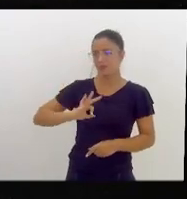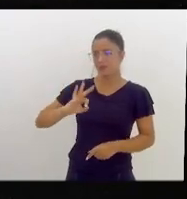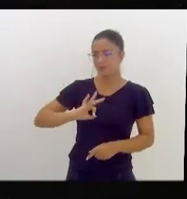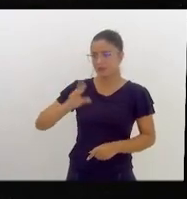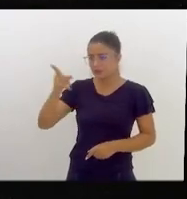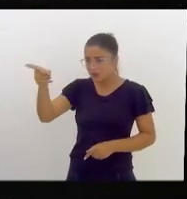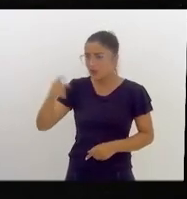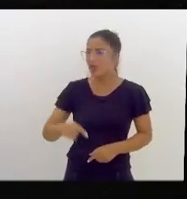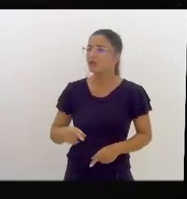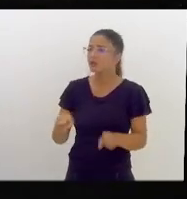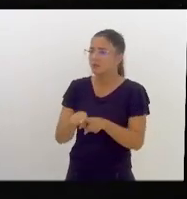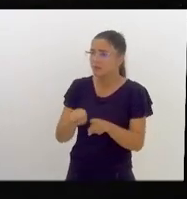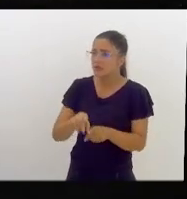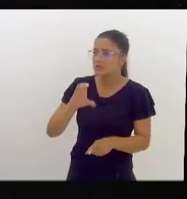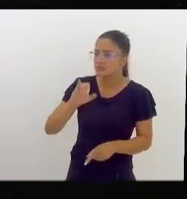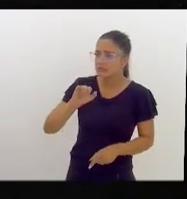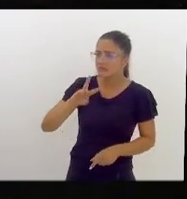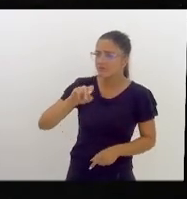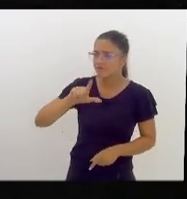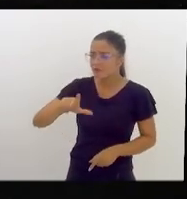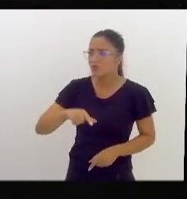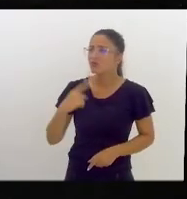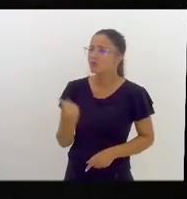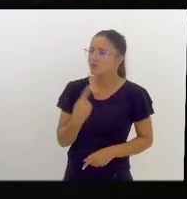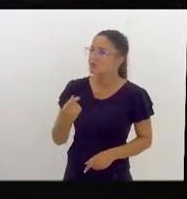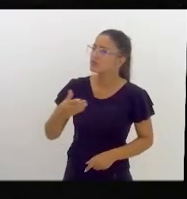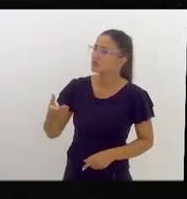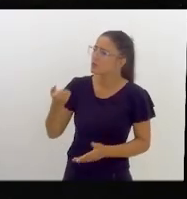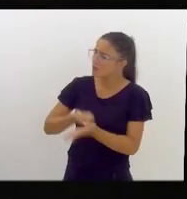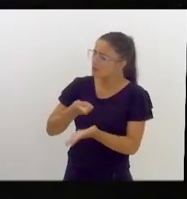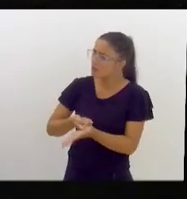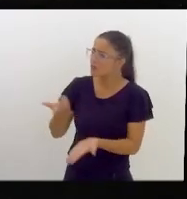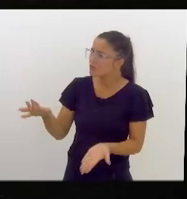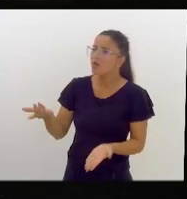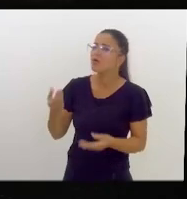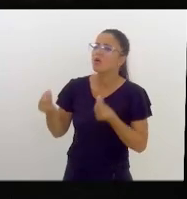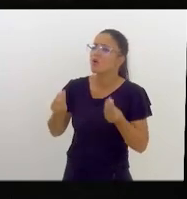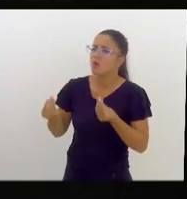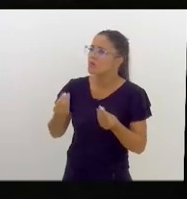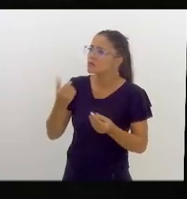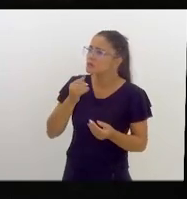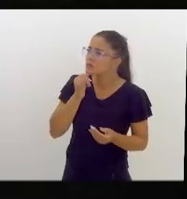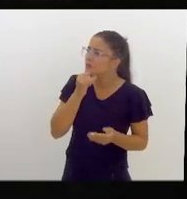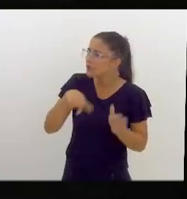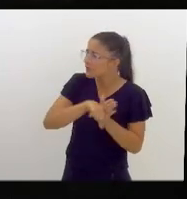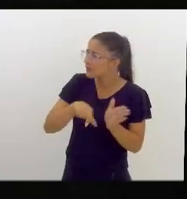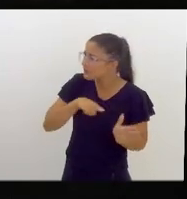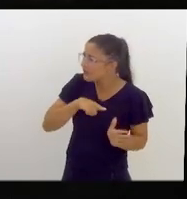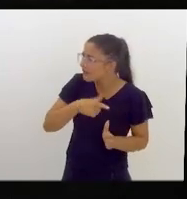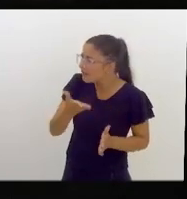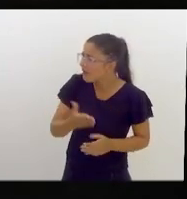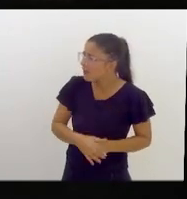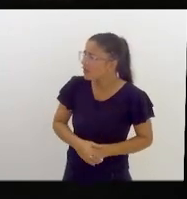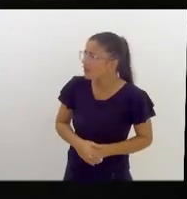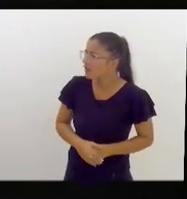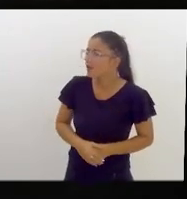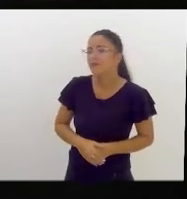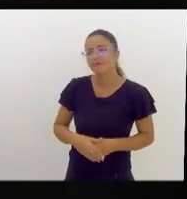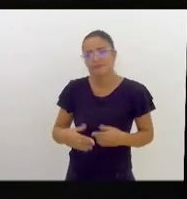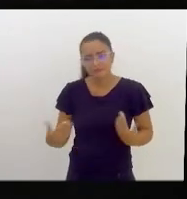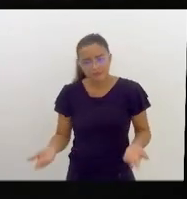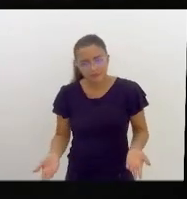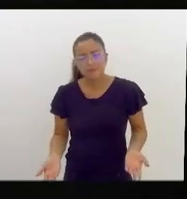Polícia Civil também, obviamente, quais as medidas para evitar os crimes que ali acontecem. Ouvimos, né,